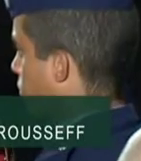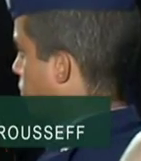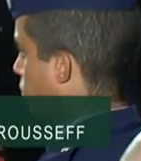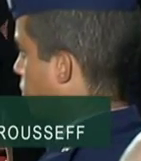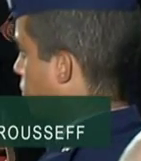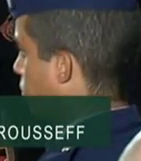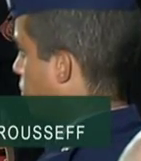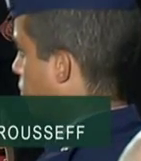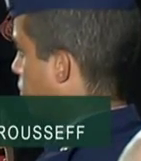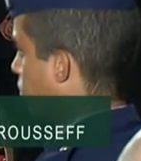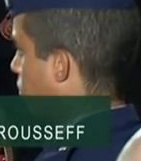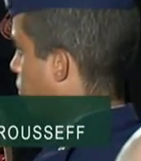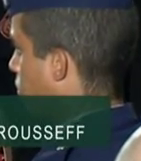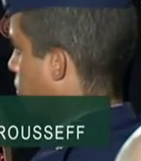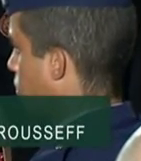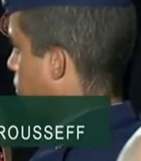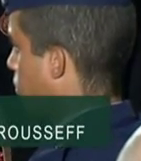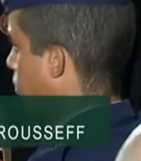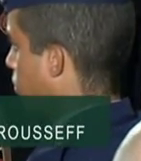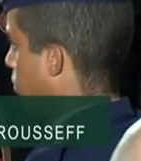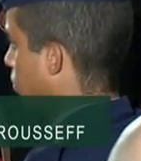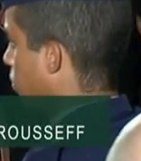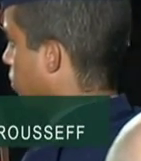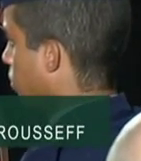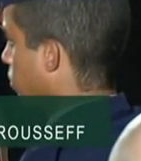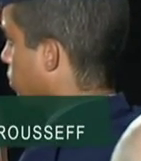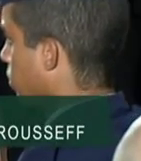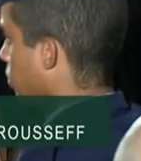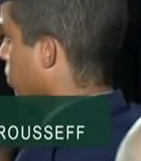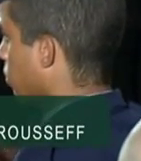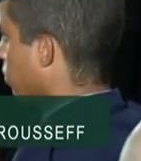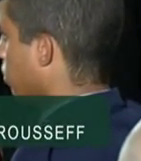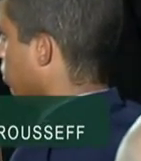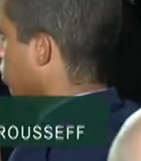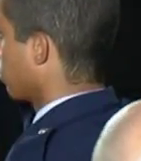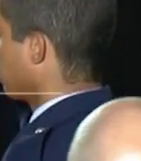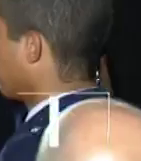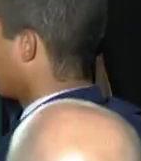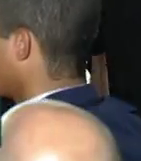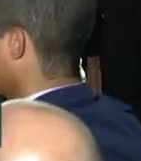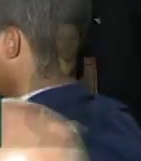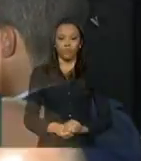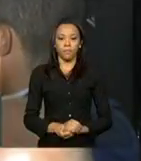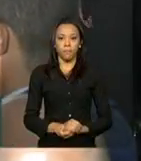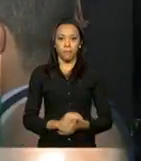Neste momento, então, ela entrando no prédio do Congresso Nacional.